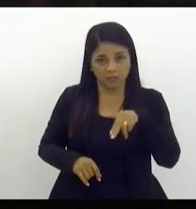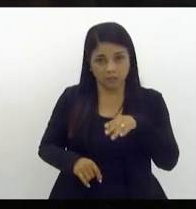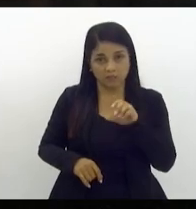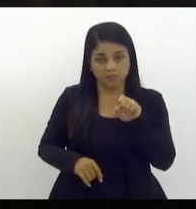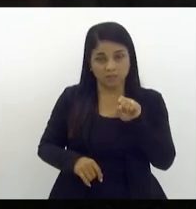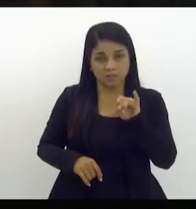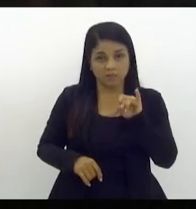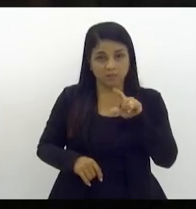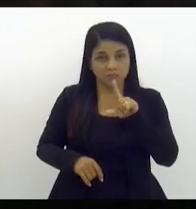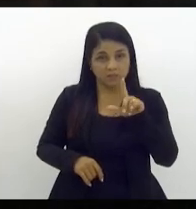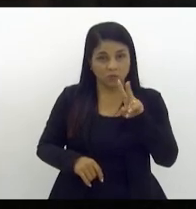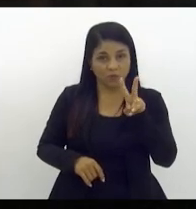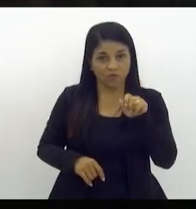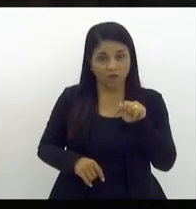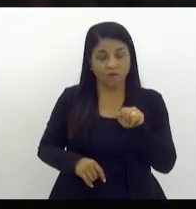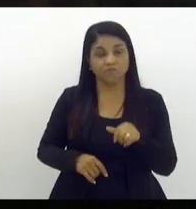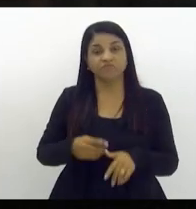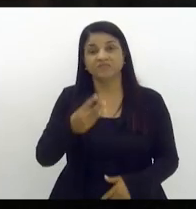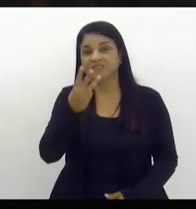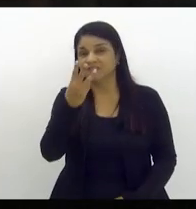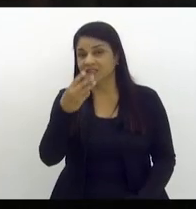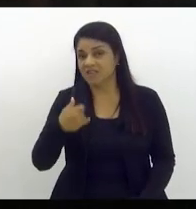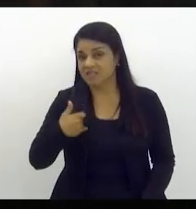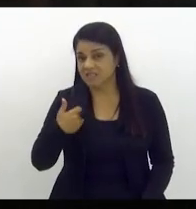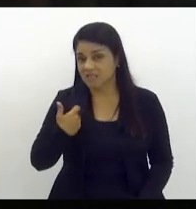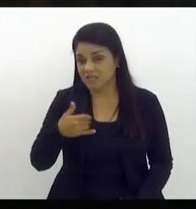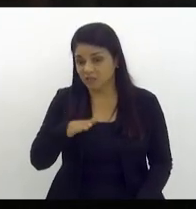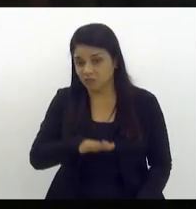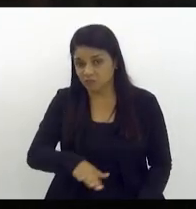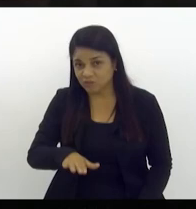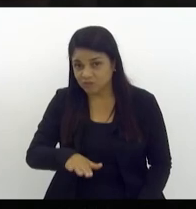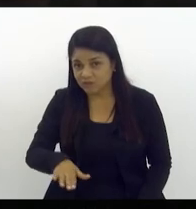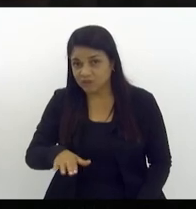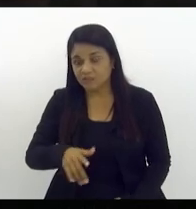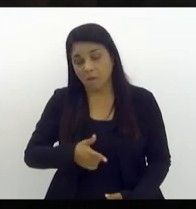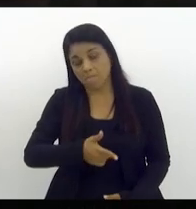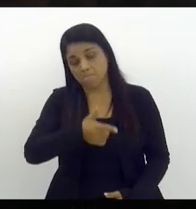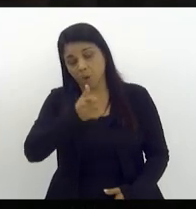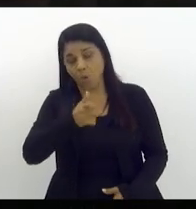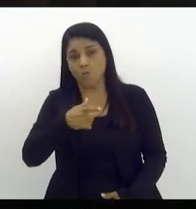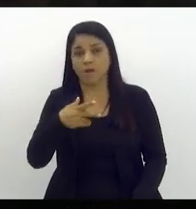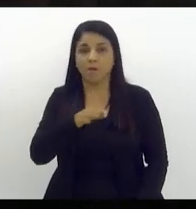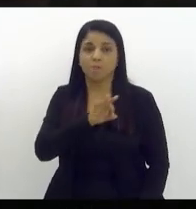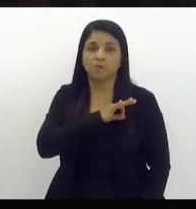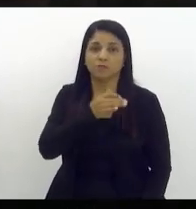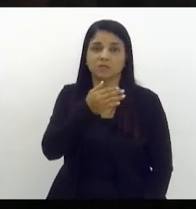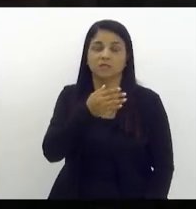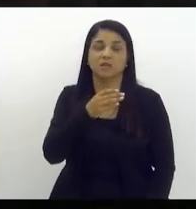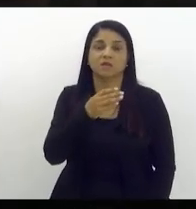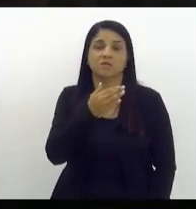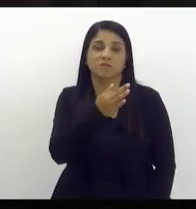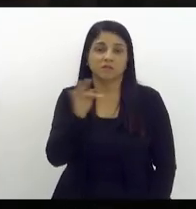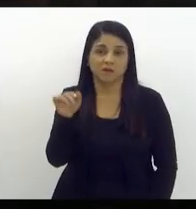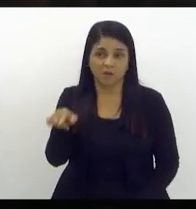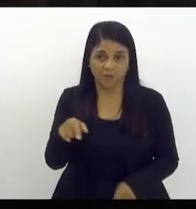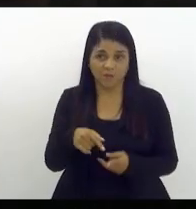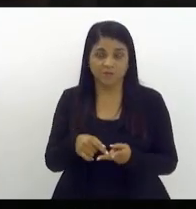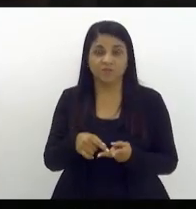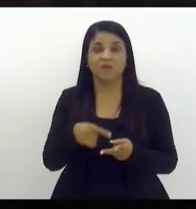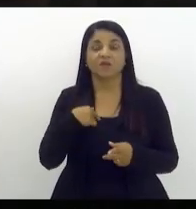de 3 anos? Qual é a dor da Priscila, mãe do Thiago Flauzino, de 13 anos, que teve seu